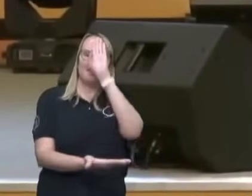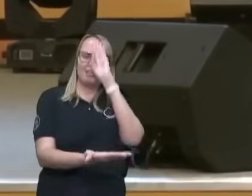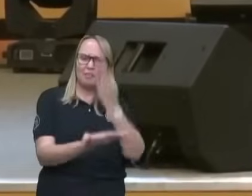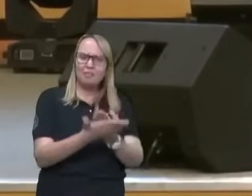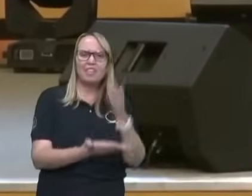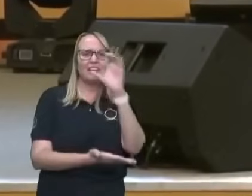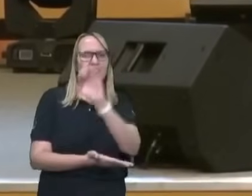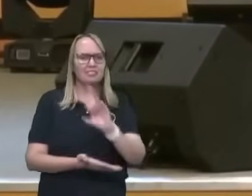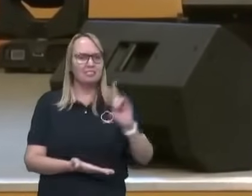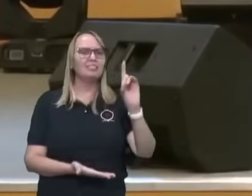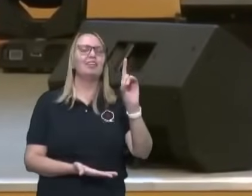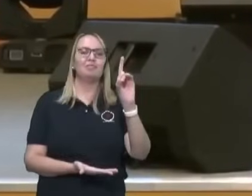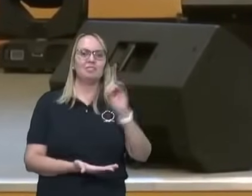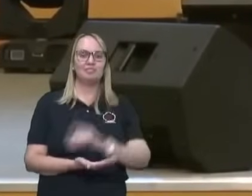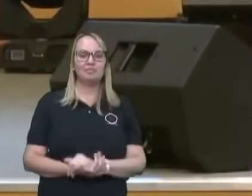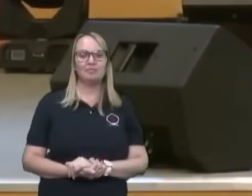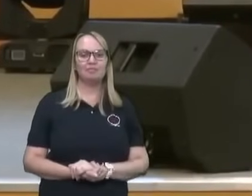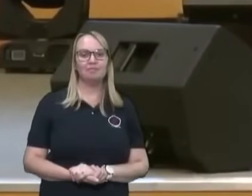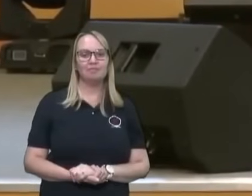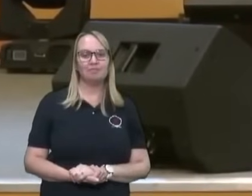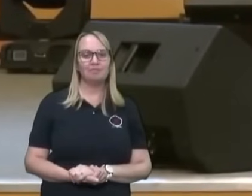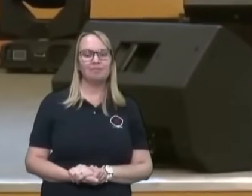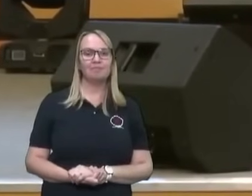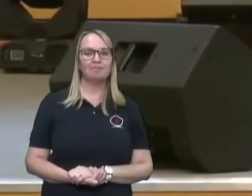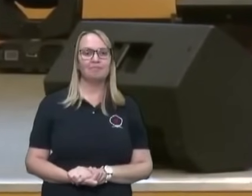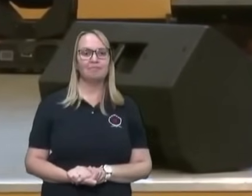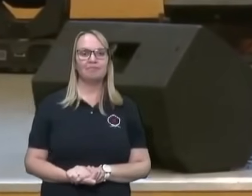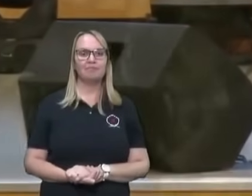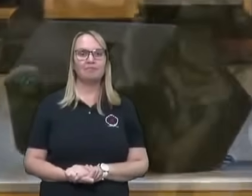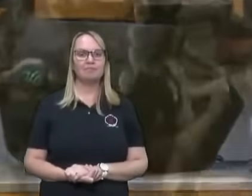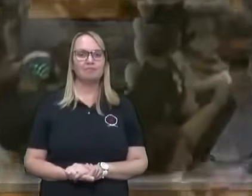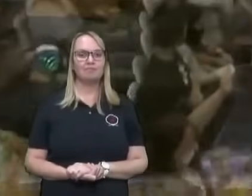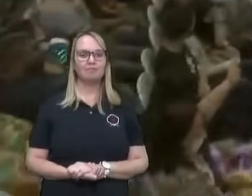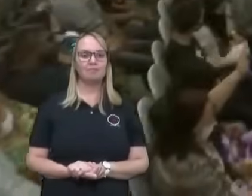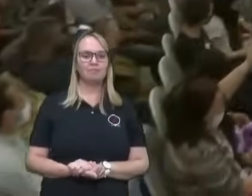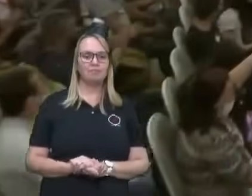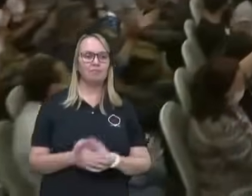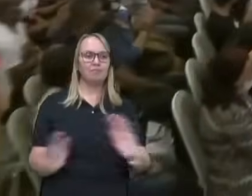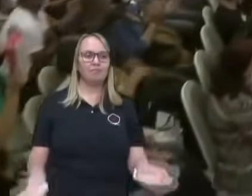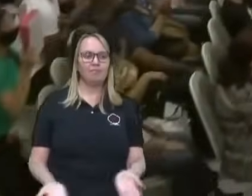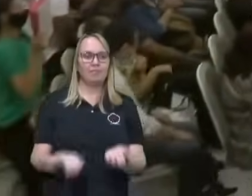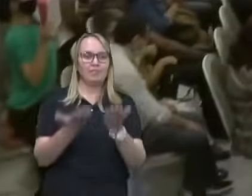confiar no Senhor. A igreja de pé.